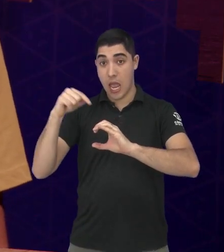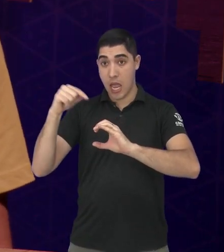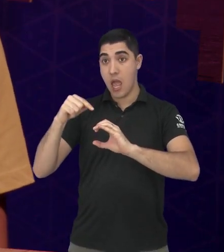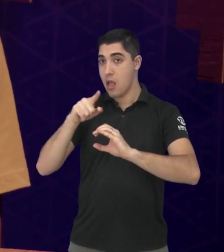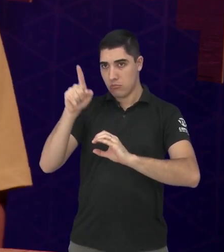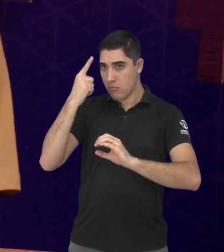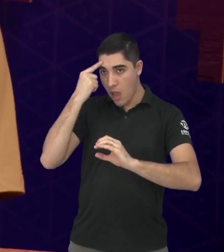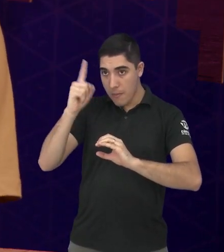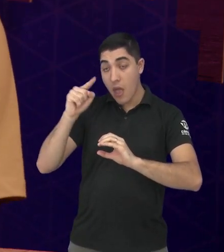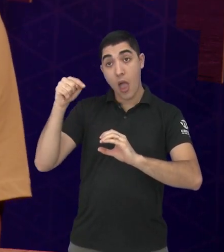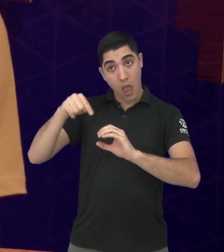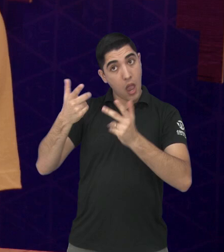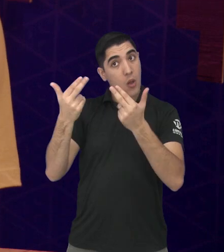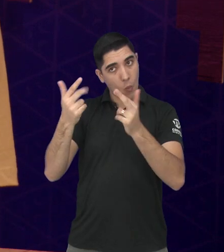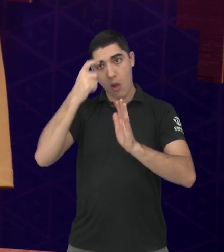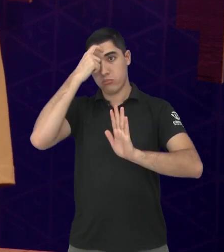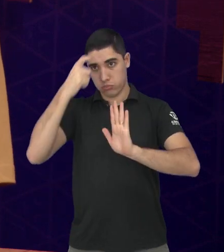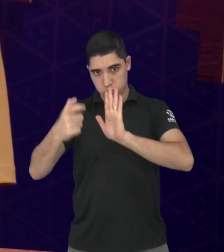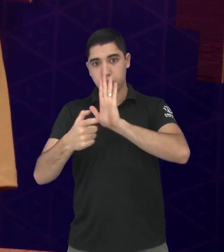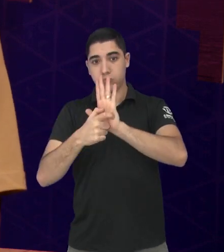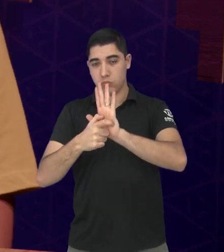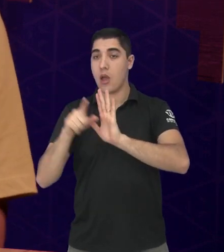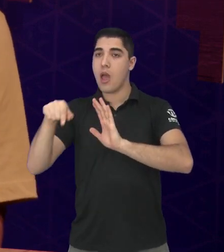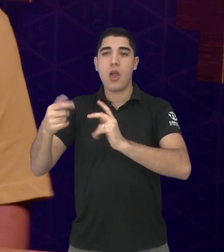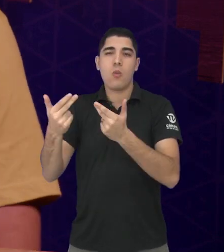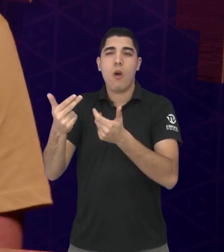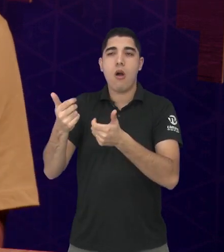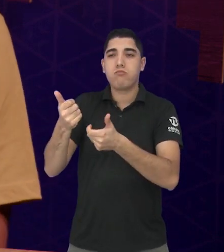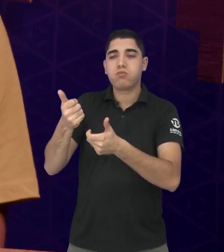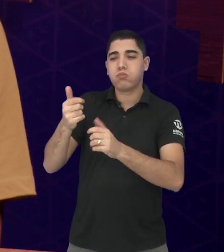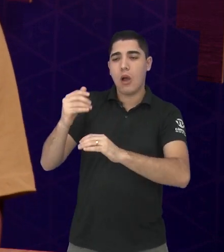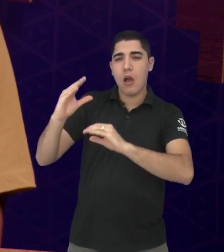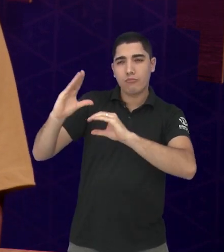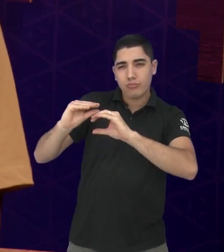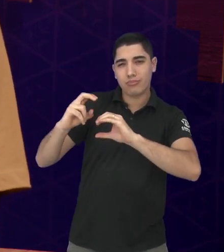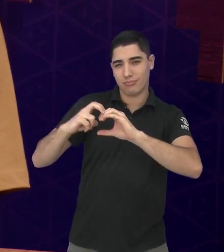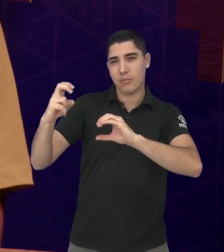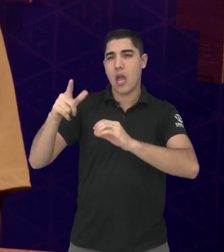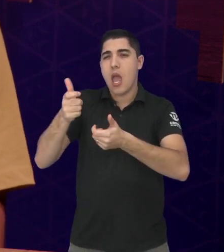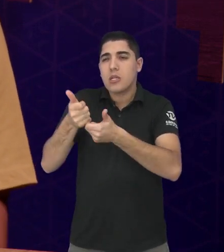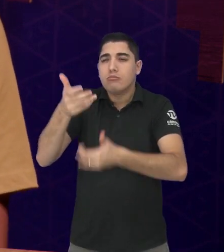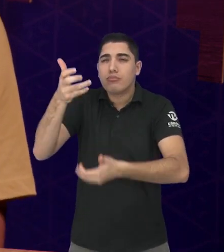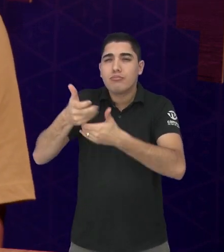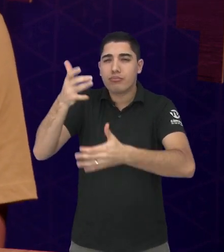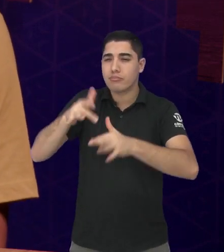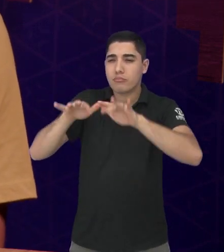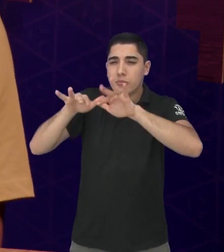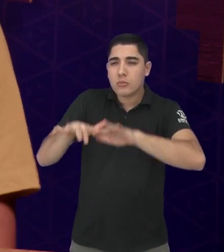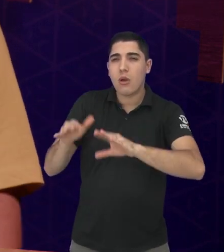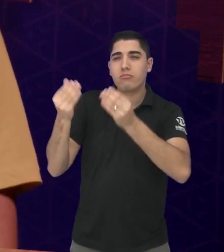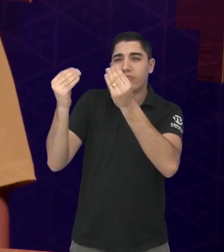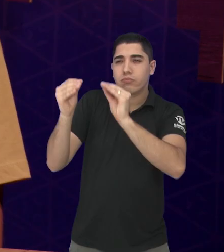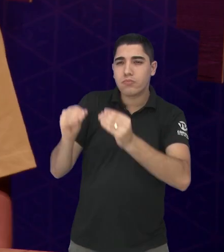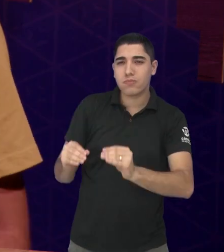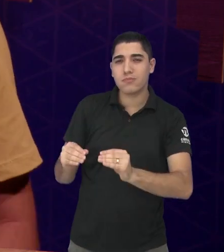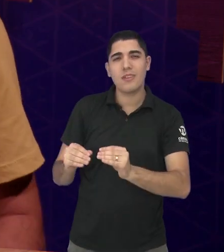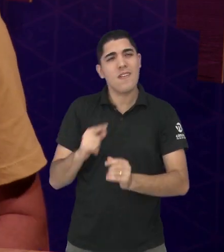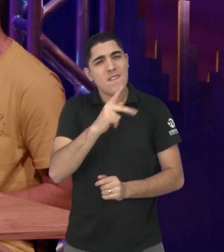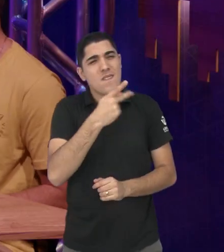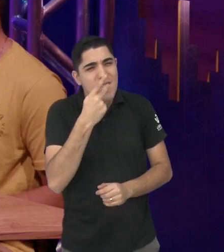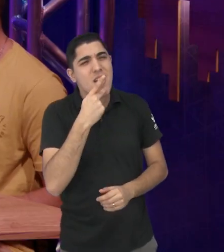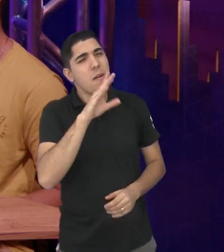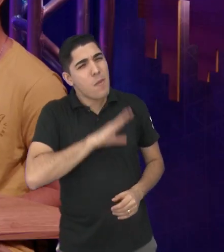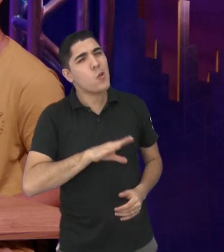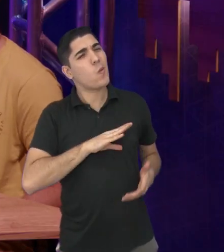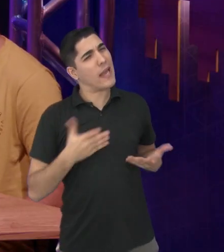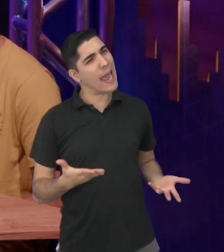ChatGPT é uma inteligência artificial, é um chatbot, né? O chatbot, Acho que é chatbot que se pronuncia. Fala em